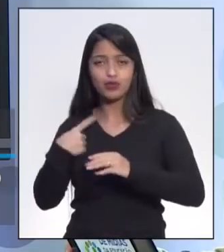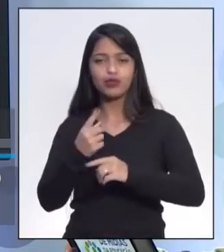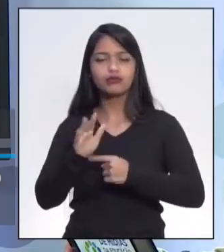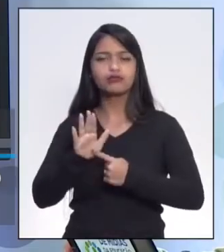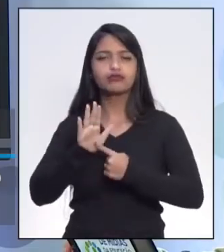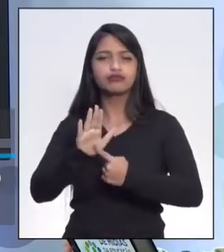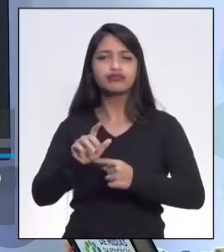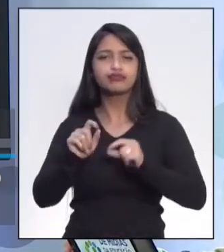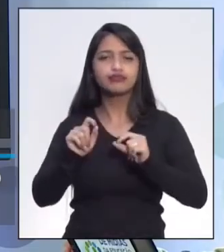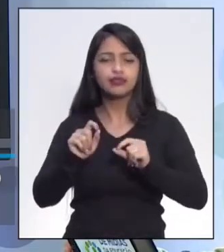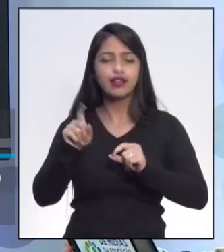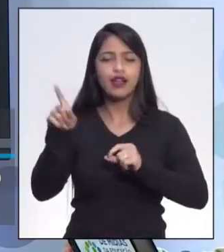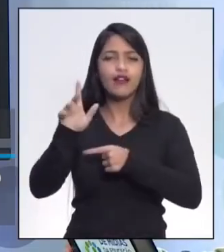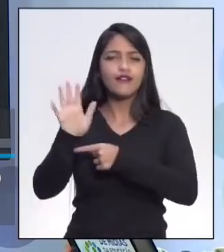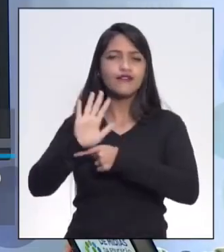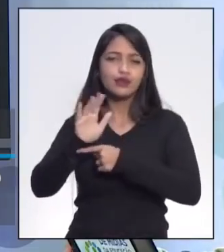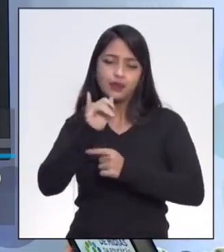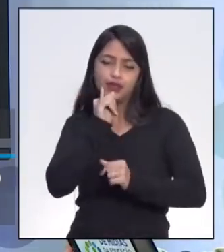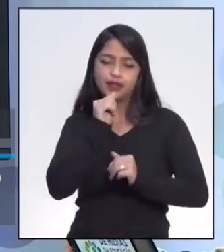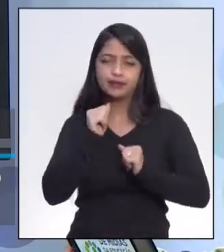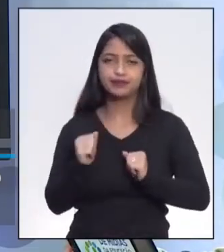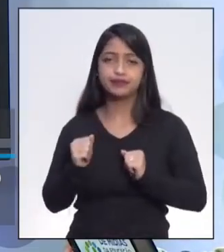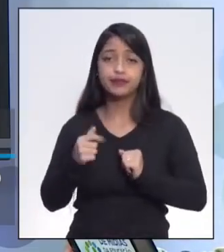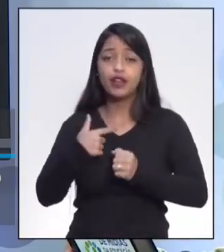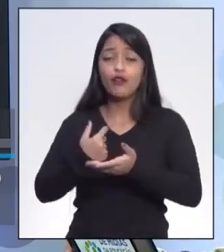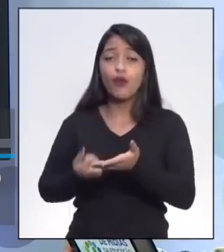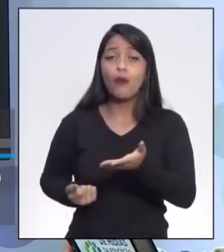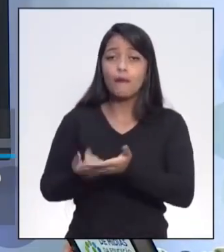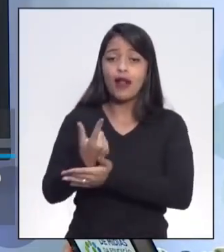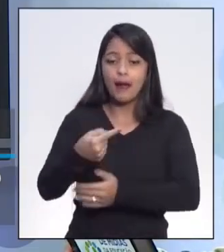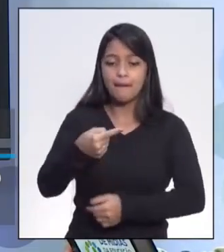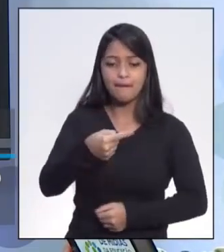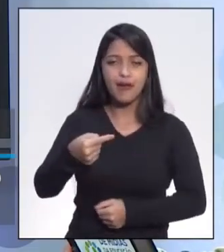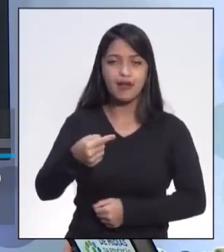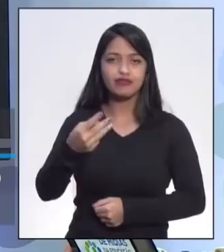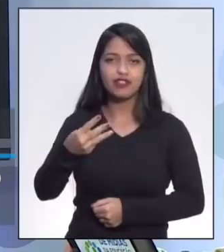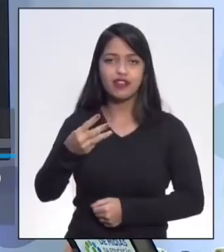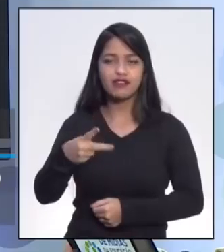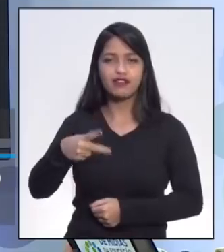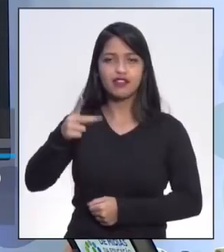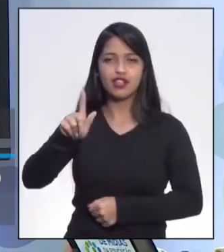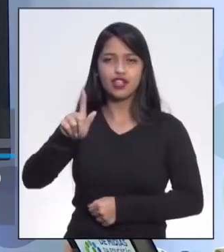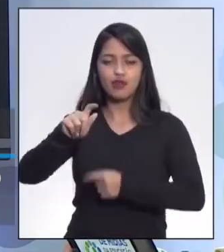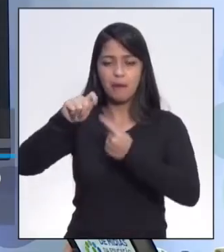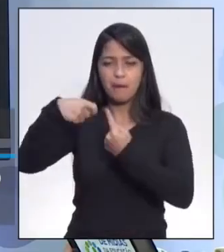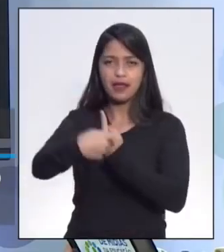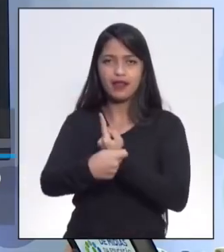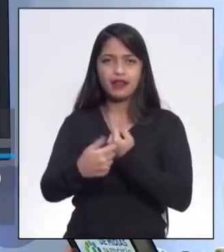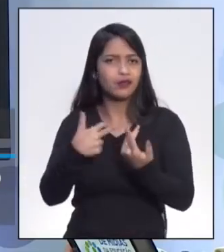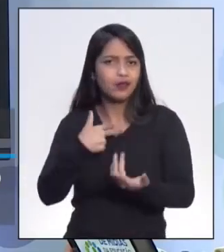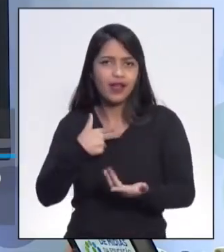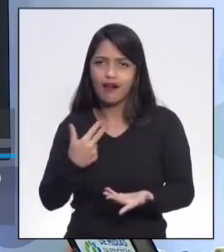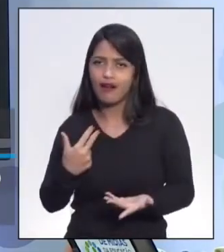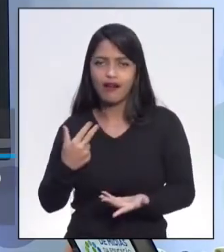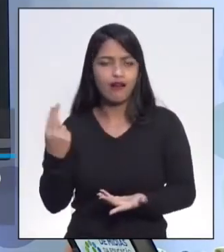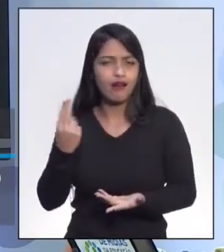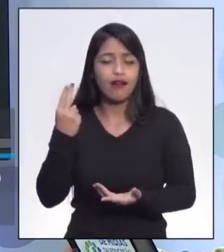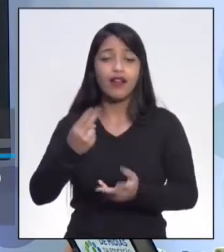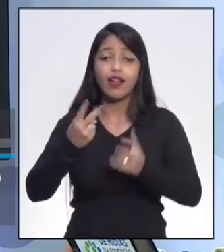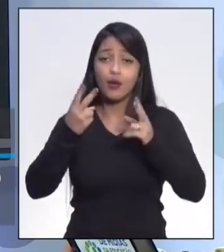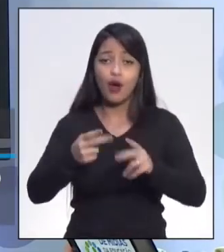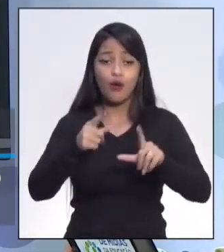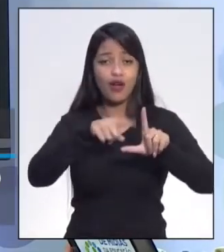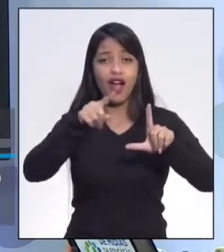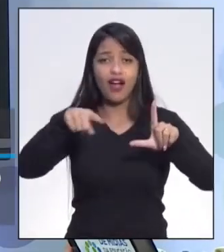da banana. Eu não tenho como comprar menos 3 quilos de banana. Então, meu gráfico não pode ter valores negativos. Eu